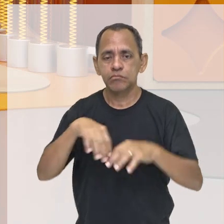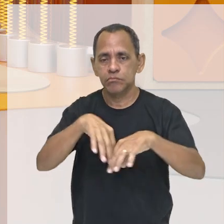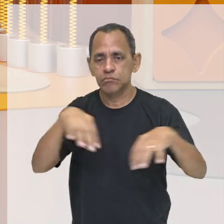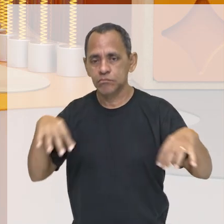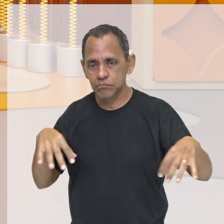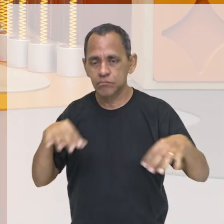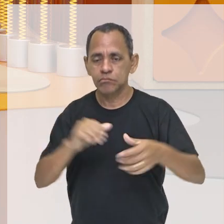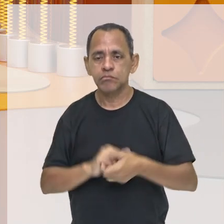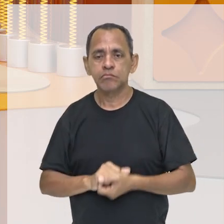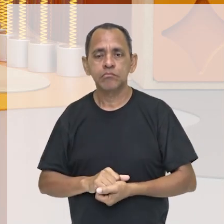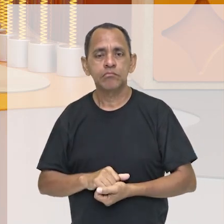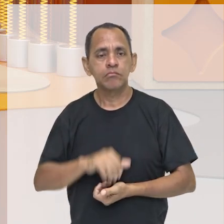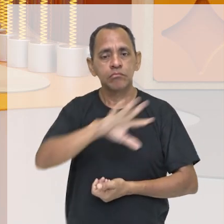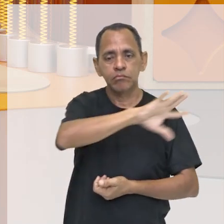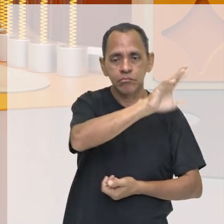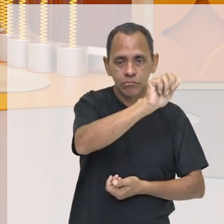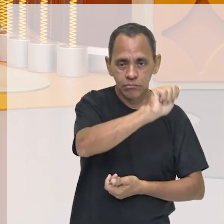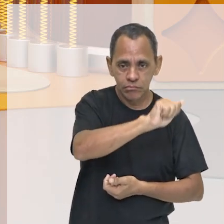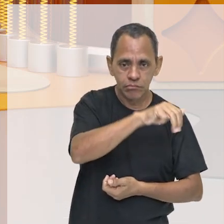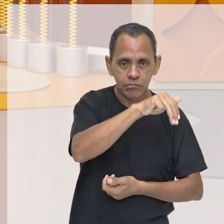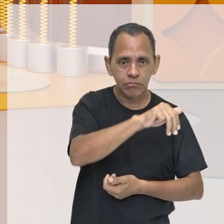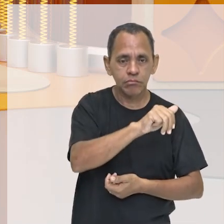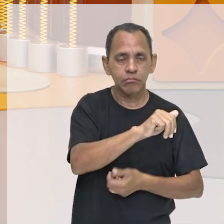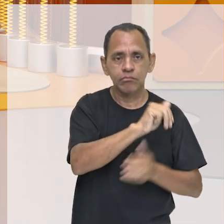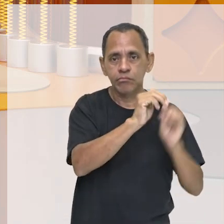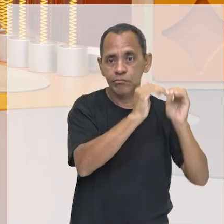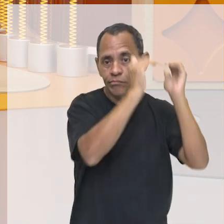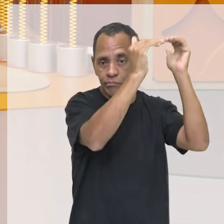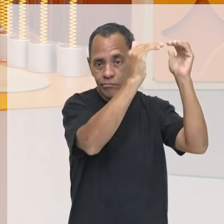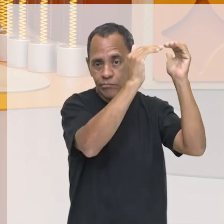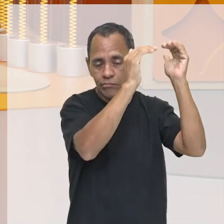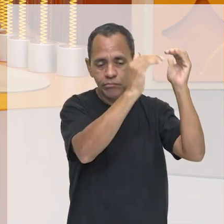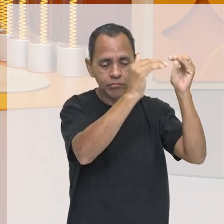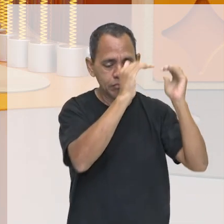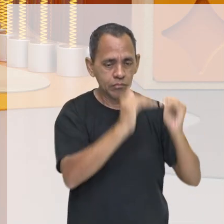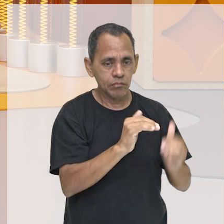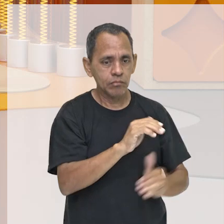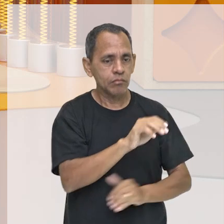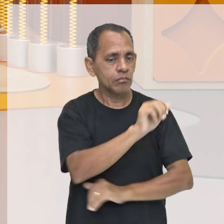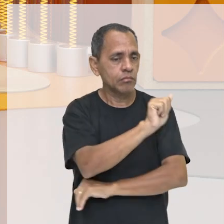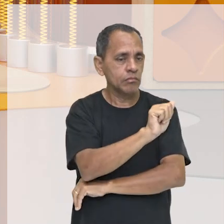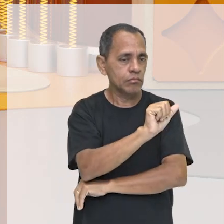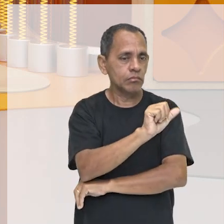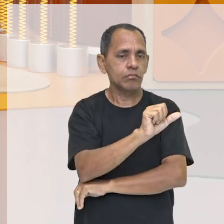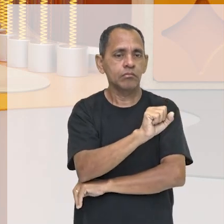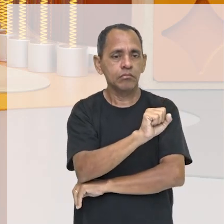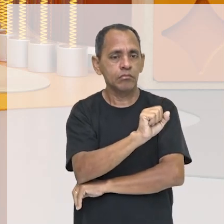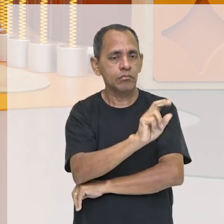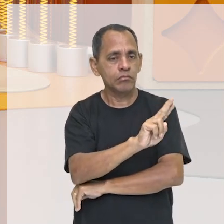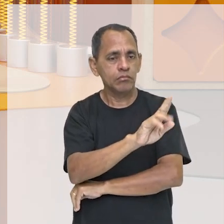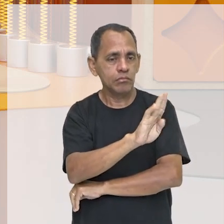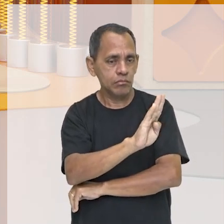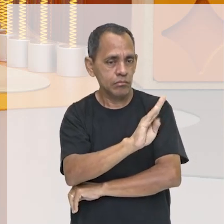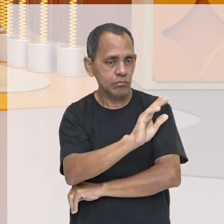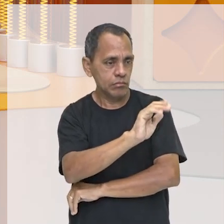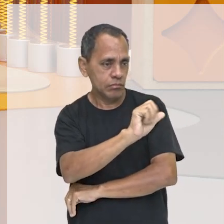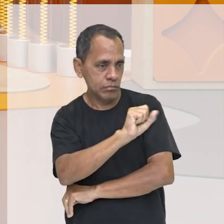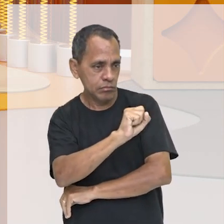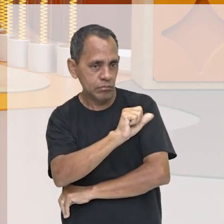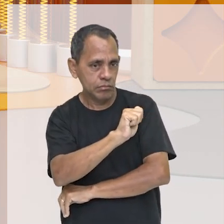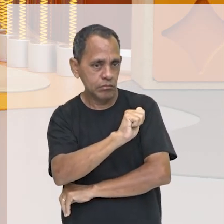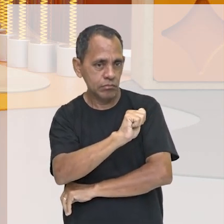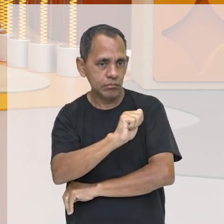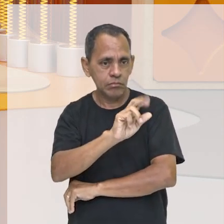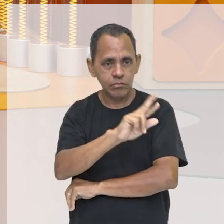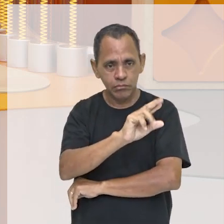África Mediterrânea, que é aquela parte de cima, e a África subsaariana, ou seja, sub-Saara, abaixo do